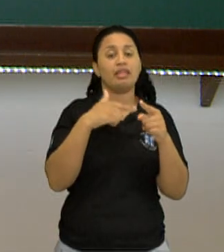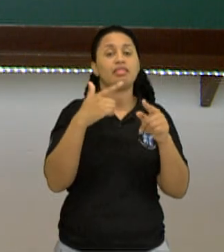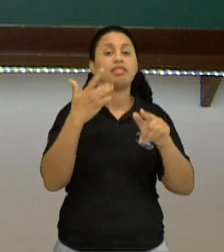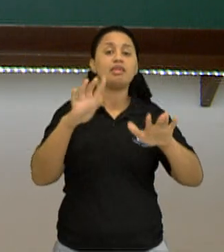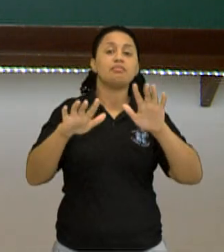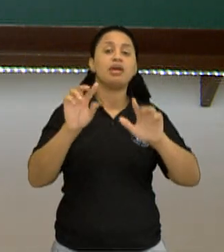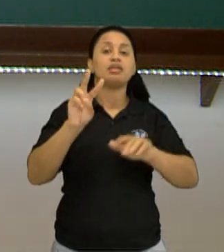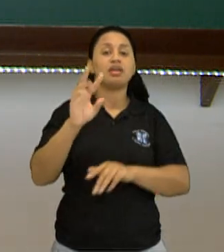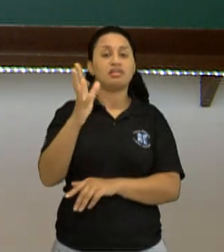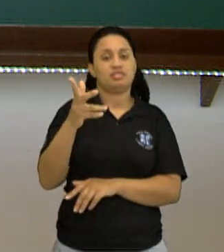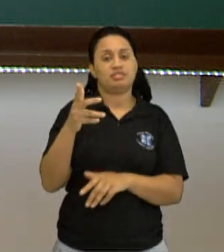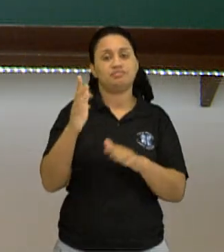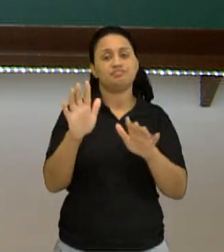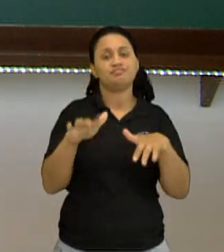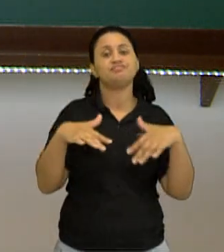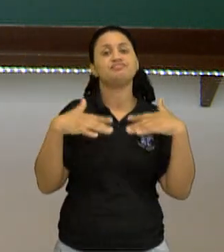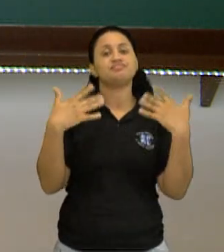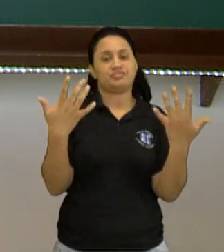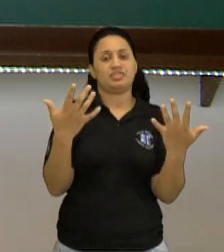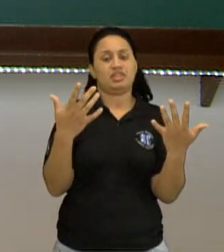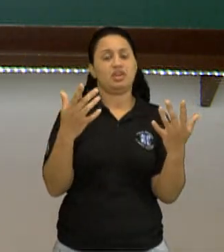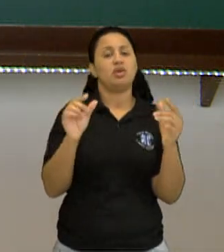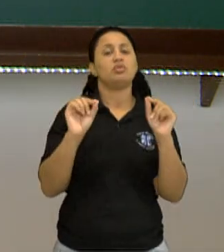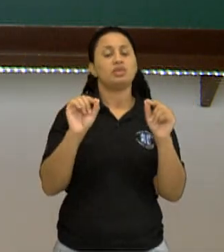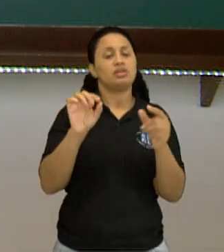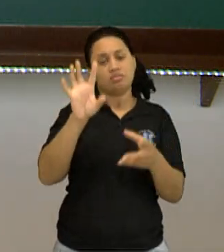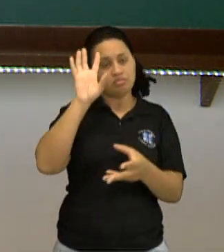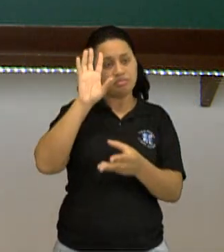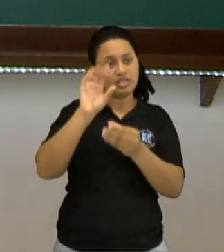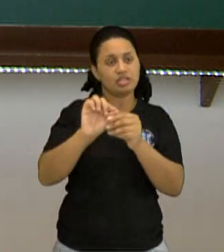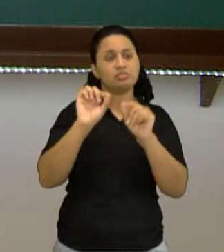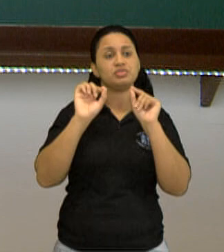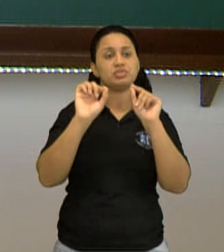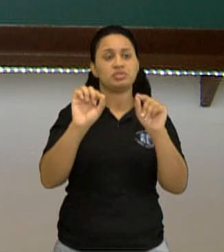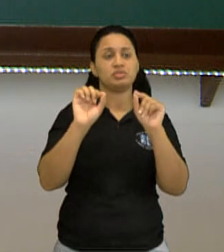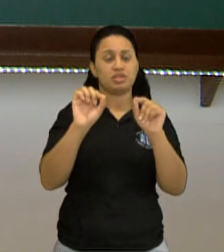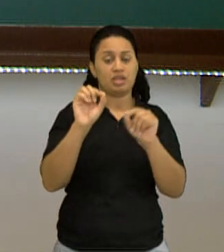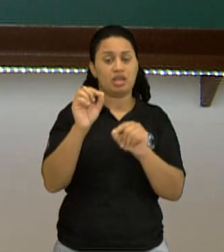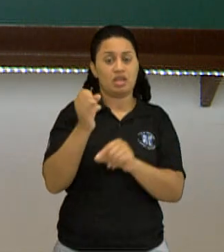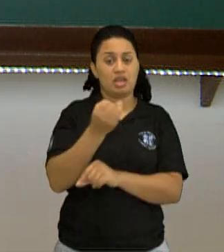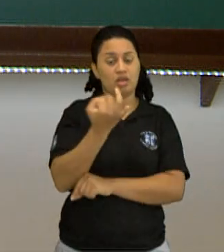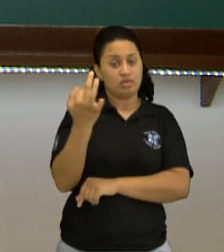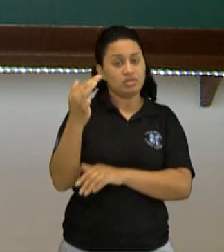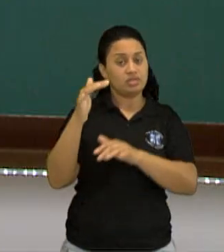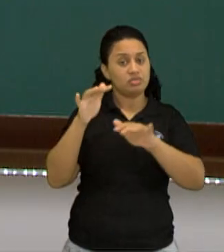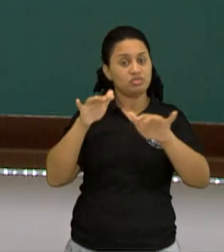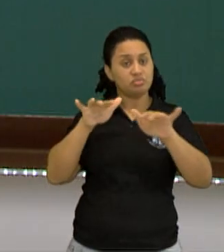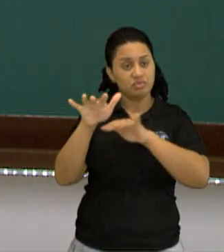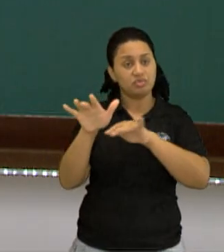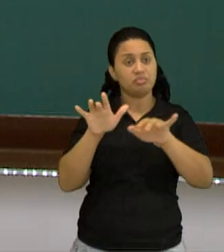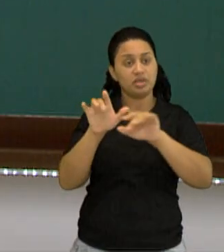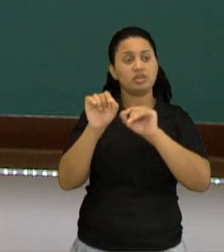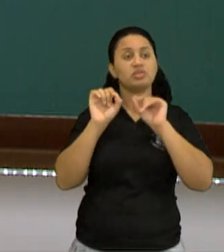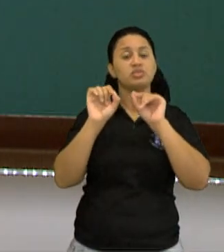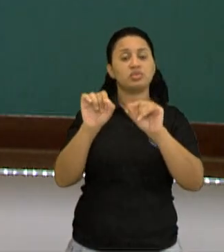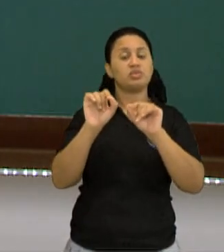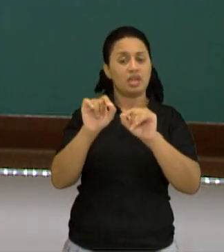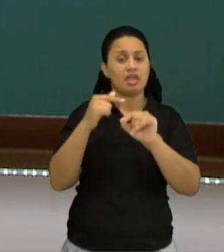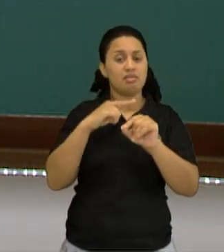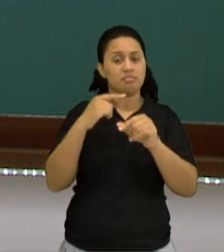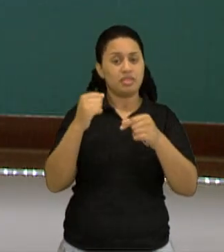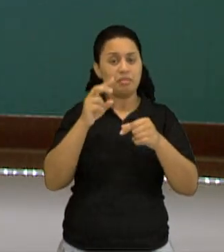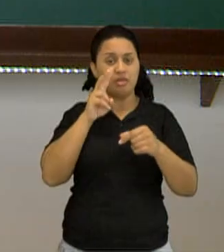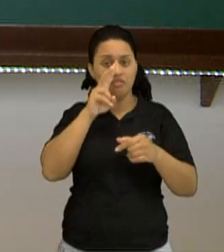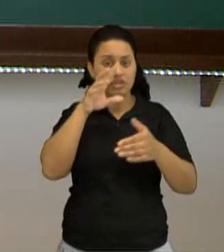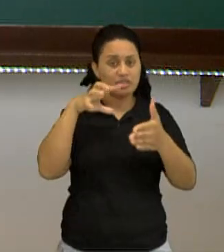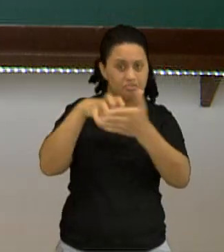velocidade. Então, meus queridos, qual é a conclusão que a gente chega em cima disso? Que a quantidade de movimento está relacionado com a força de